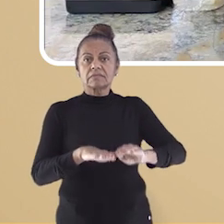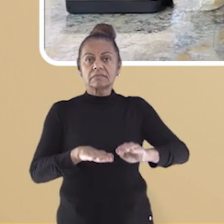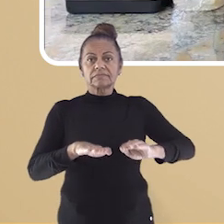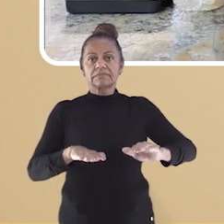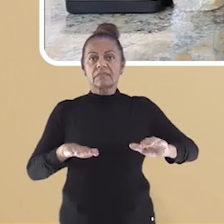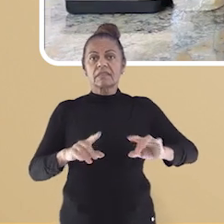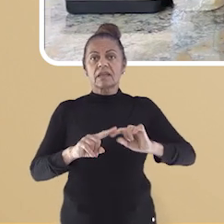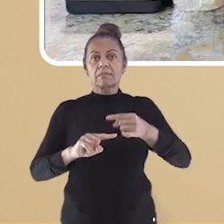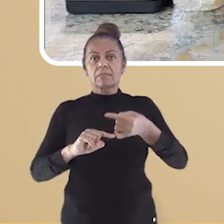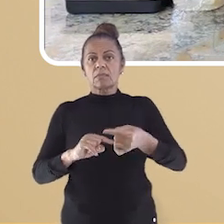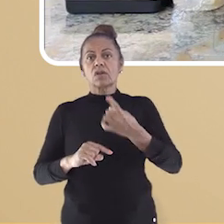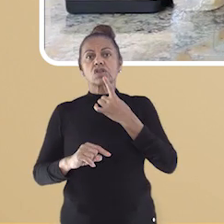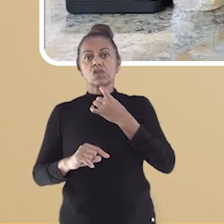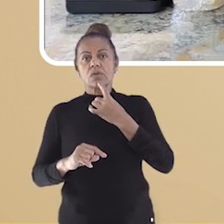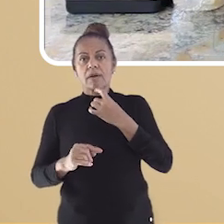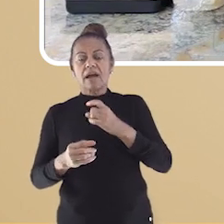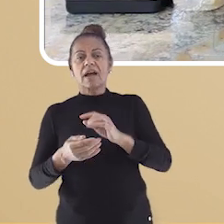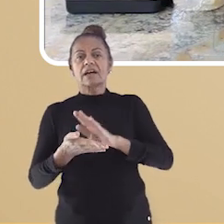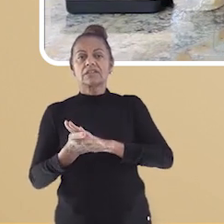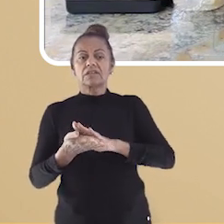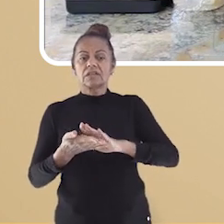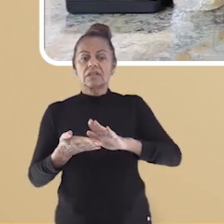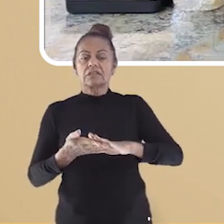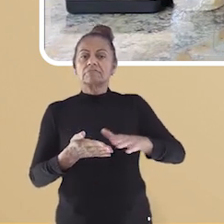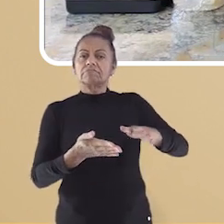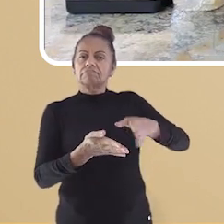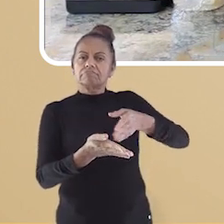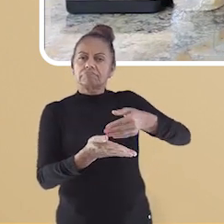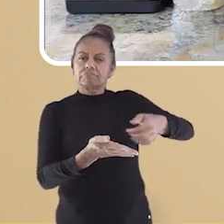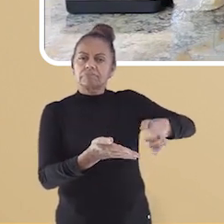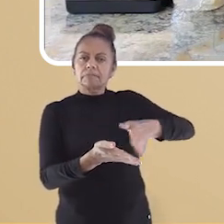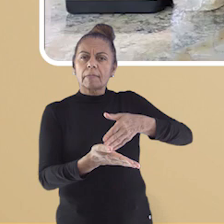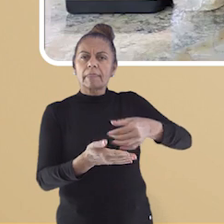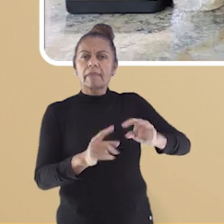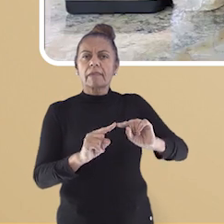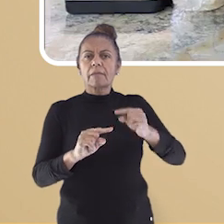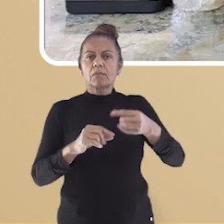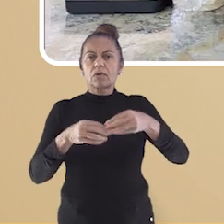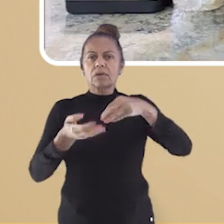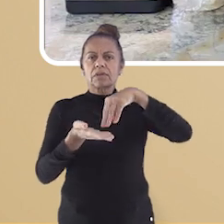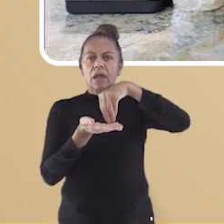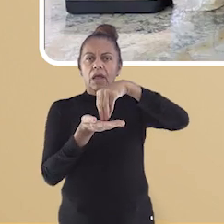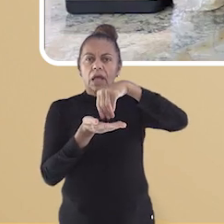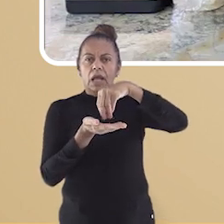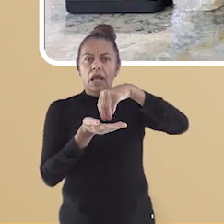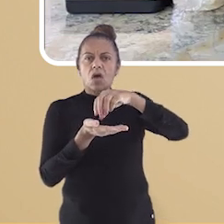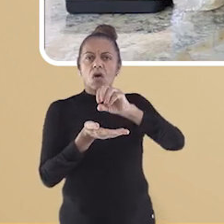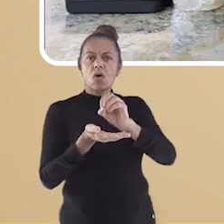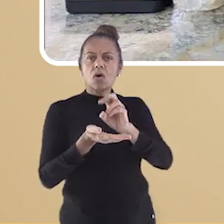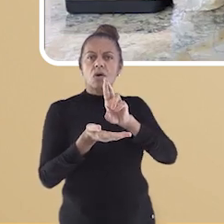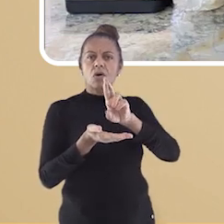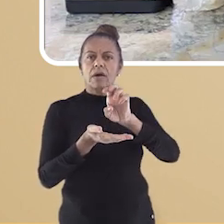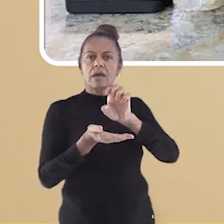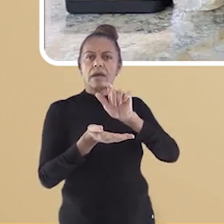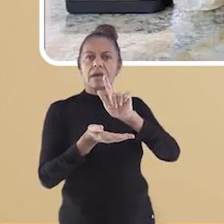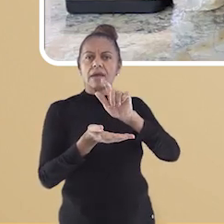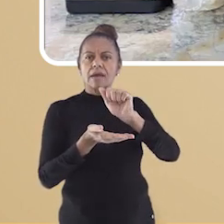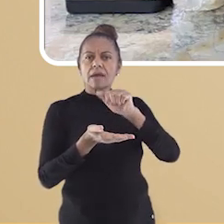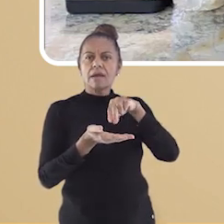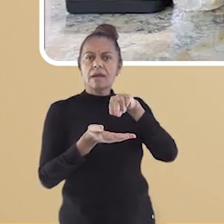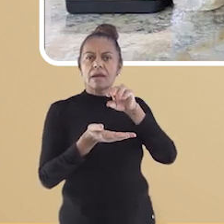tomate. Vou temperar com orégano. Vou colocar o presunto. Vou